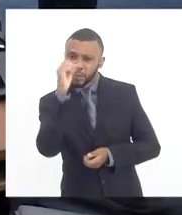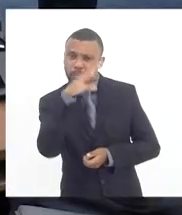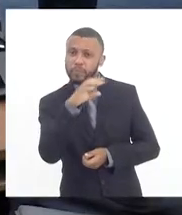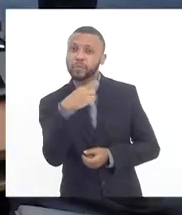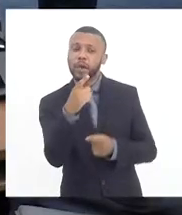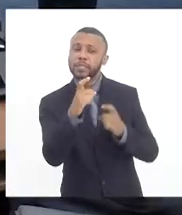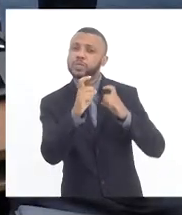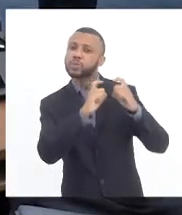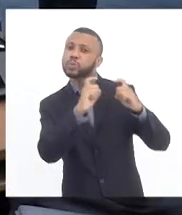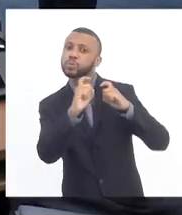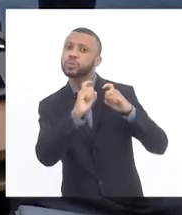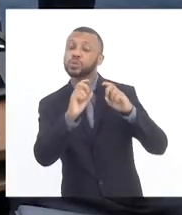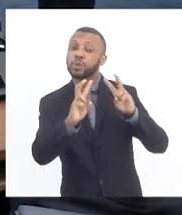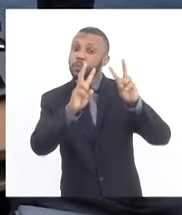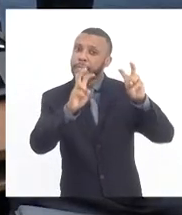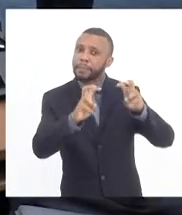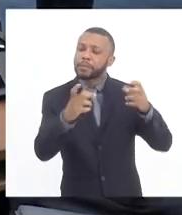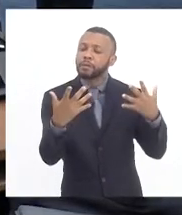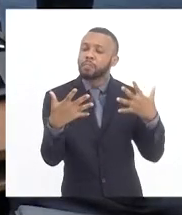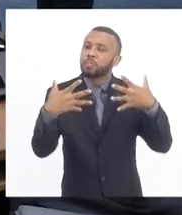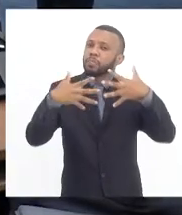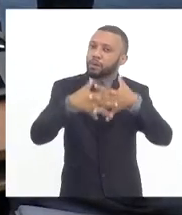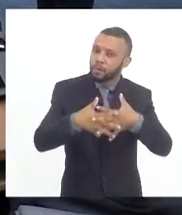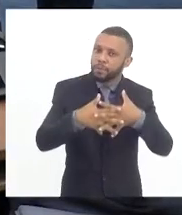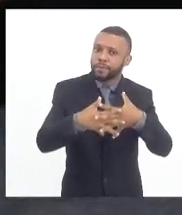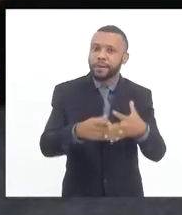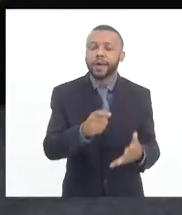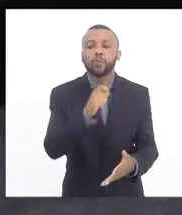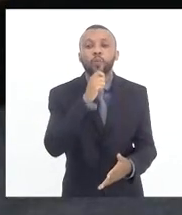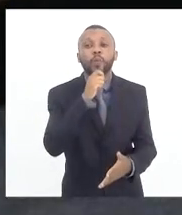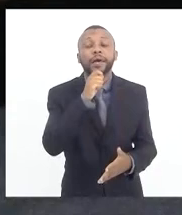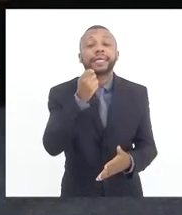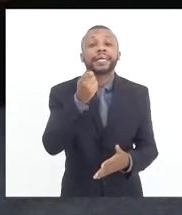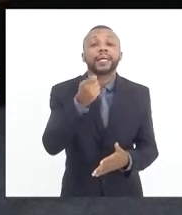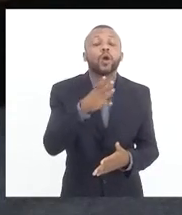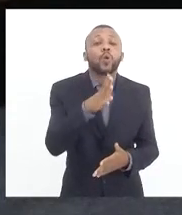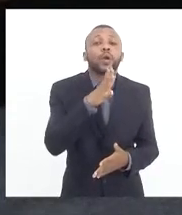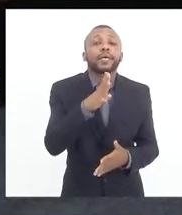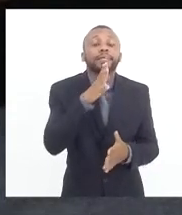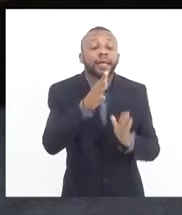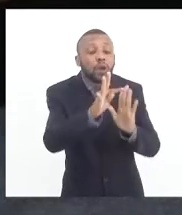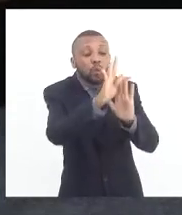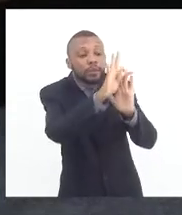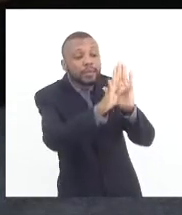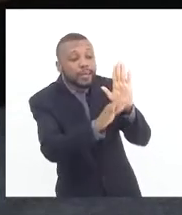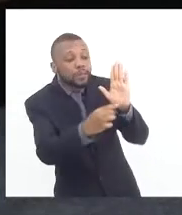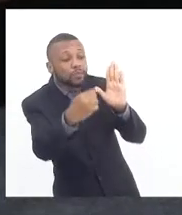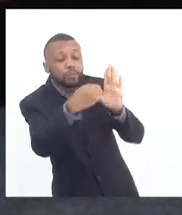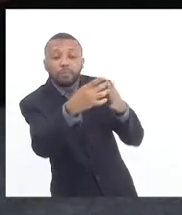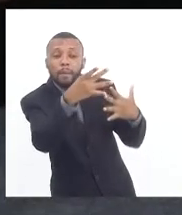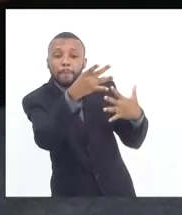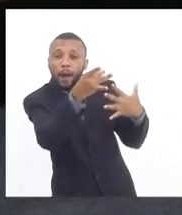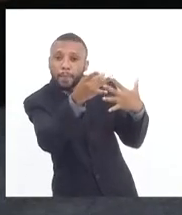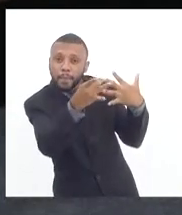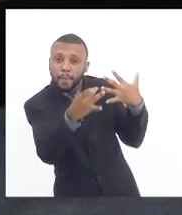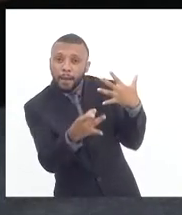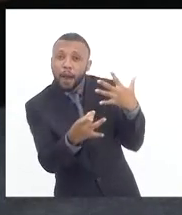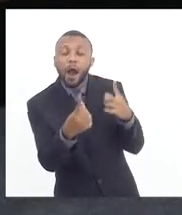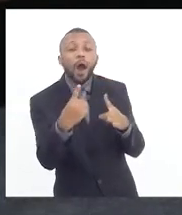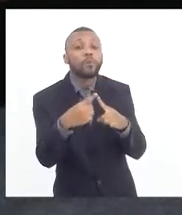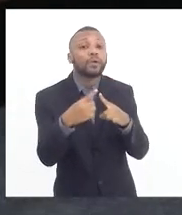uma matéria tão complexa tá sem saber sem ter conhecimento do texto porque os projetos